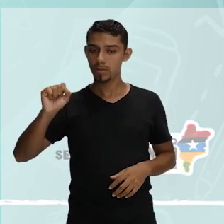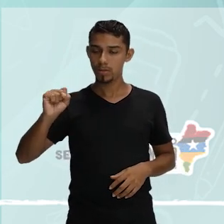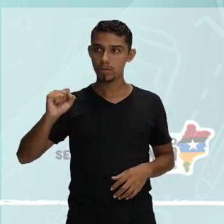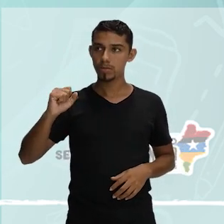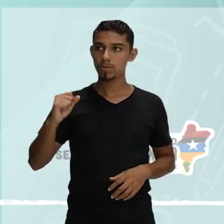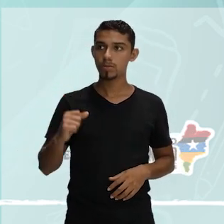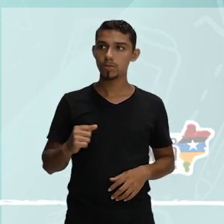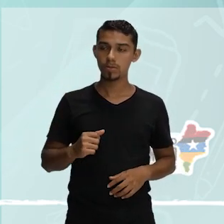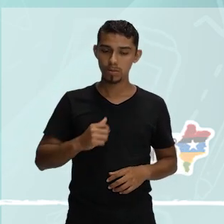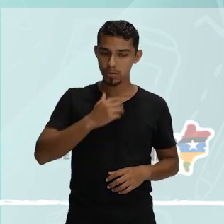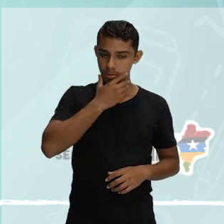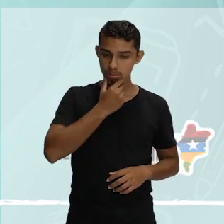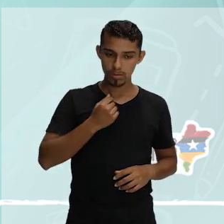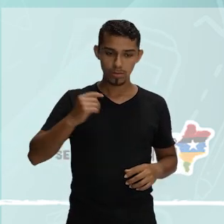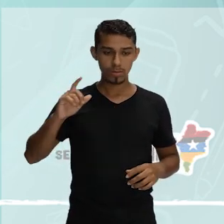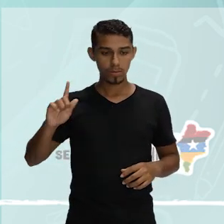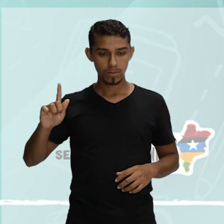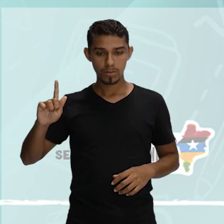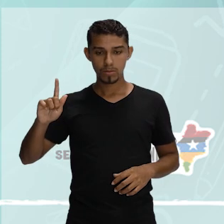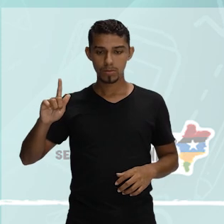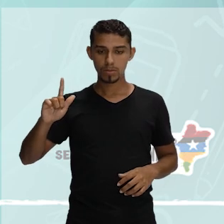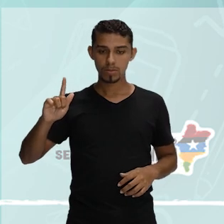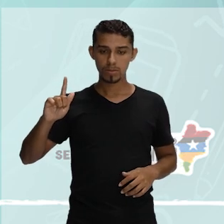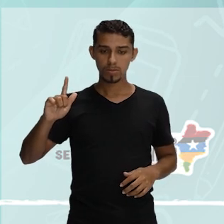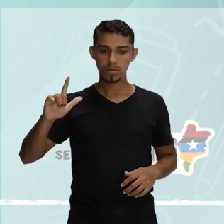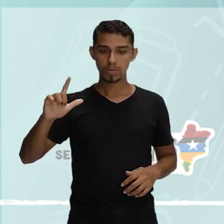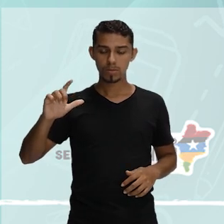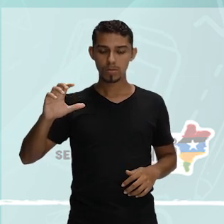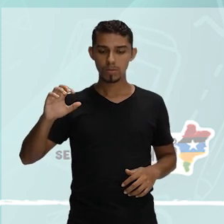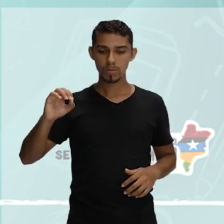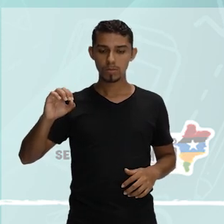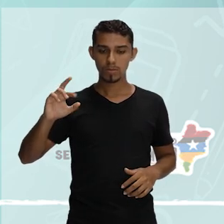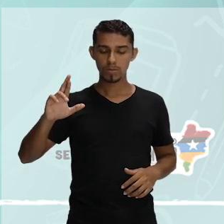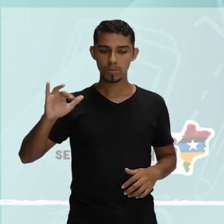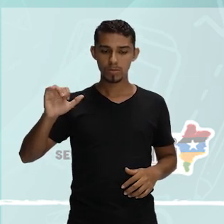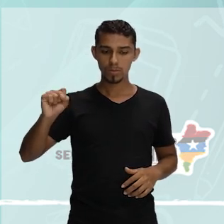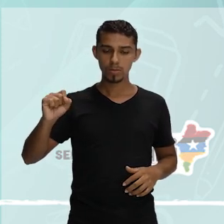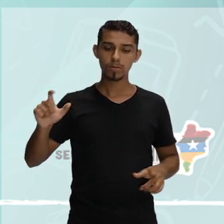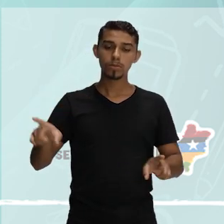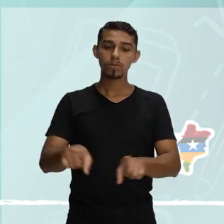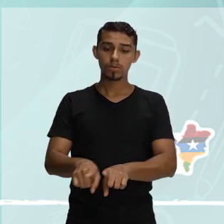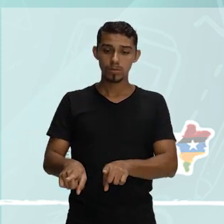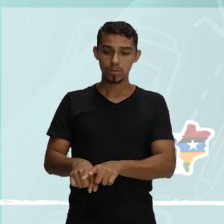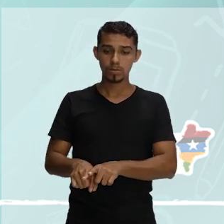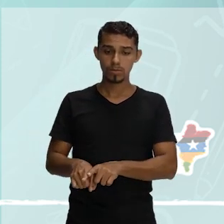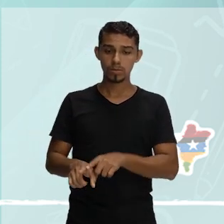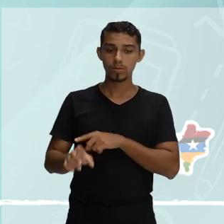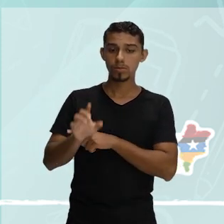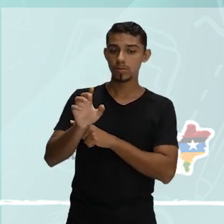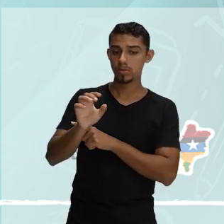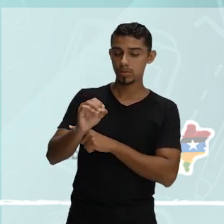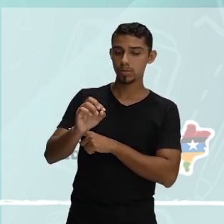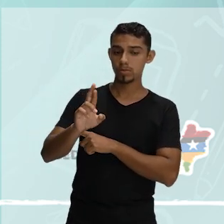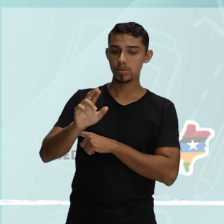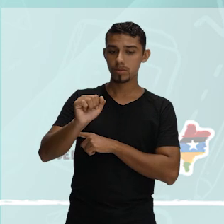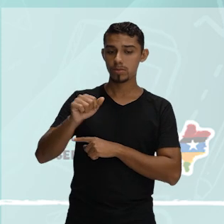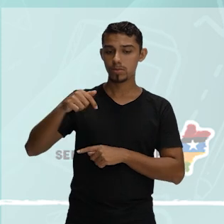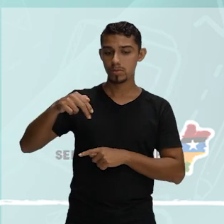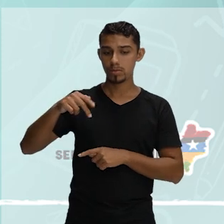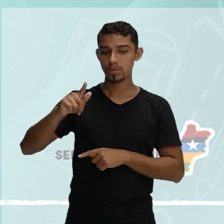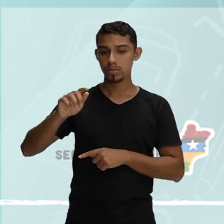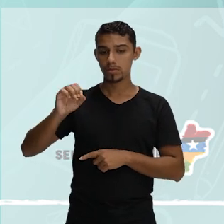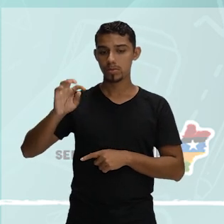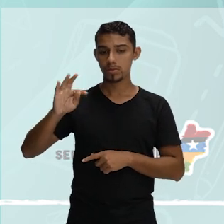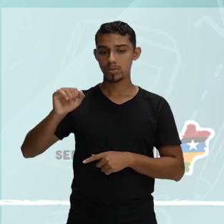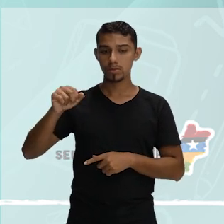lá, vou apontar aqui para vocês. Homens, gorilas e orangotango, que é esse indivíduo aqui, que é o pongo,